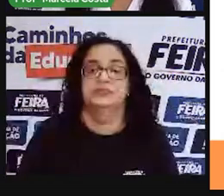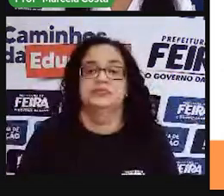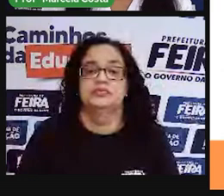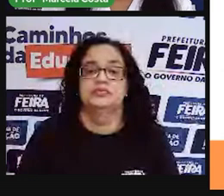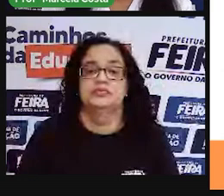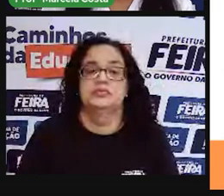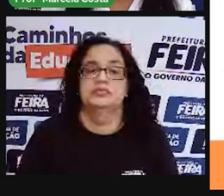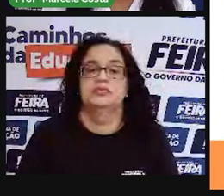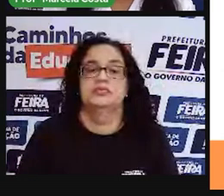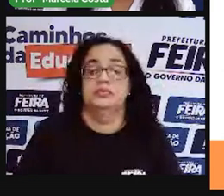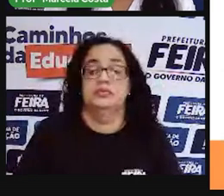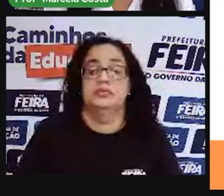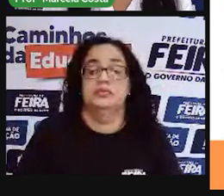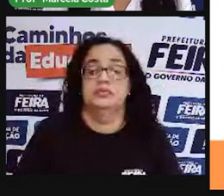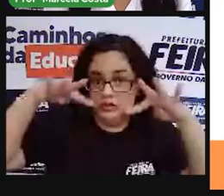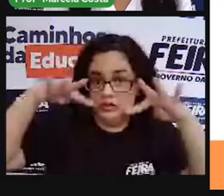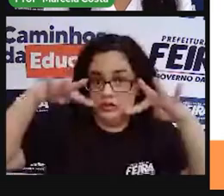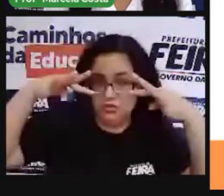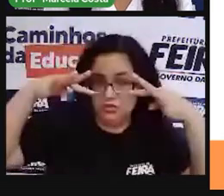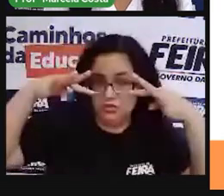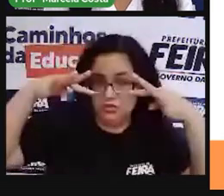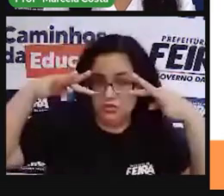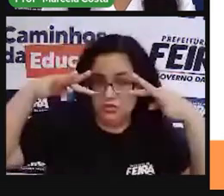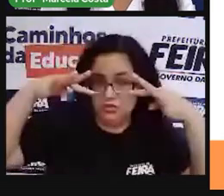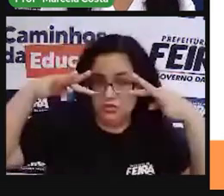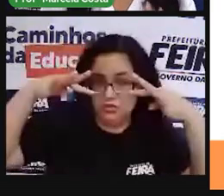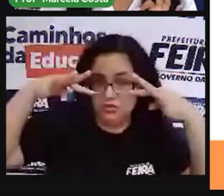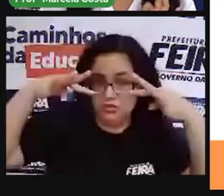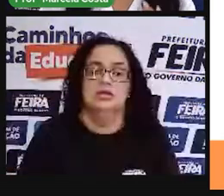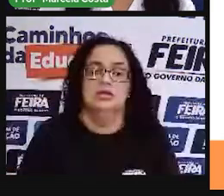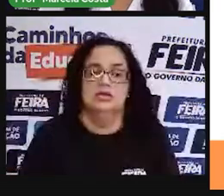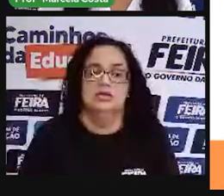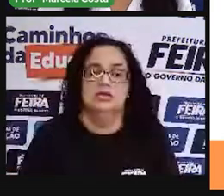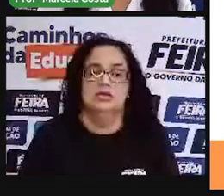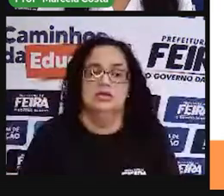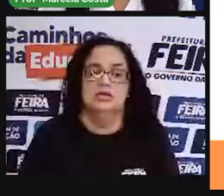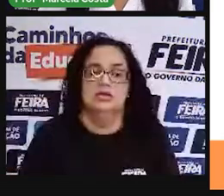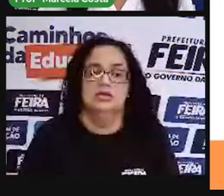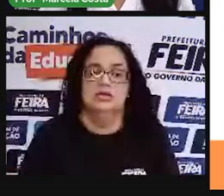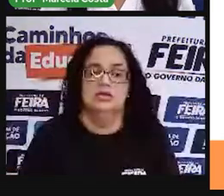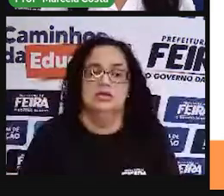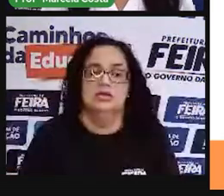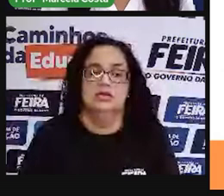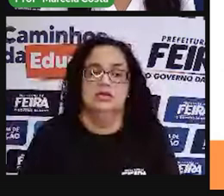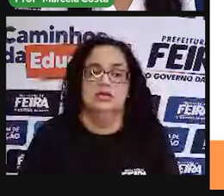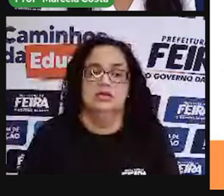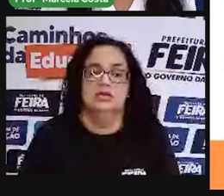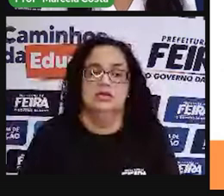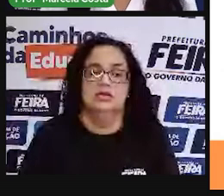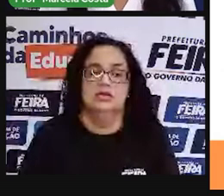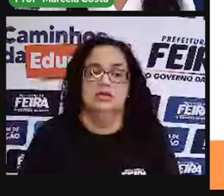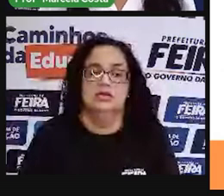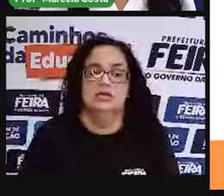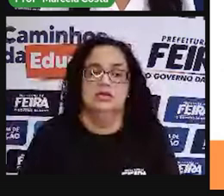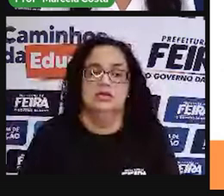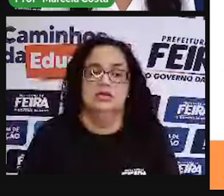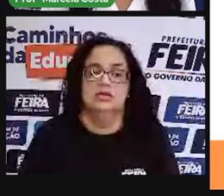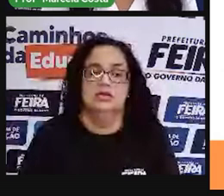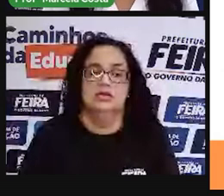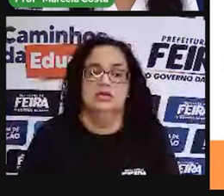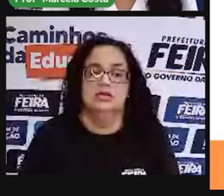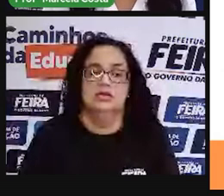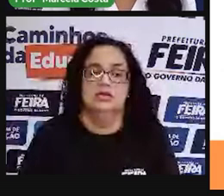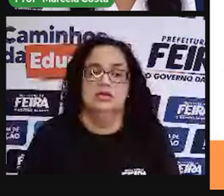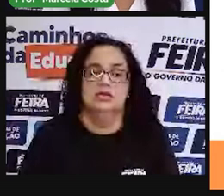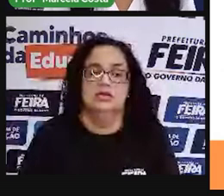Então, presta bem atenção. Vou te perguntar. Para ligar a televisão, você deve